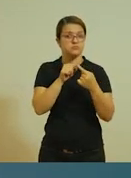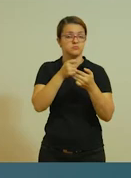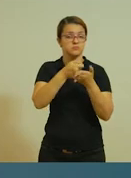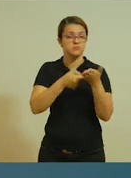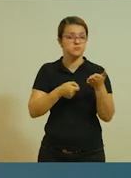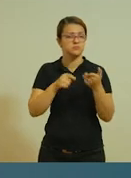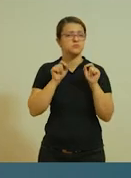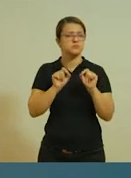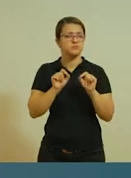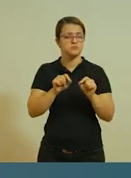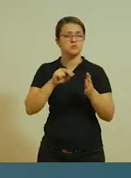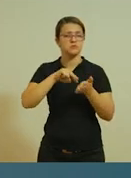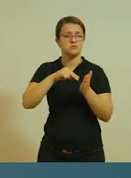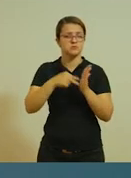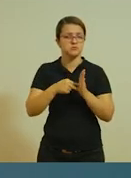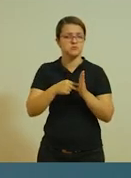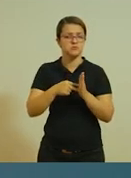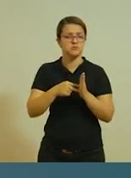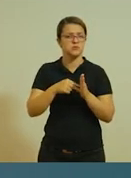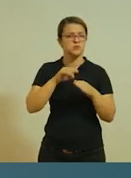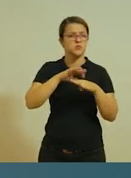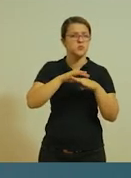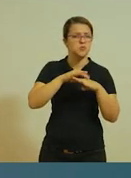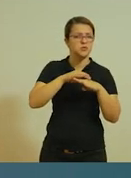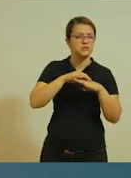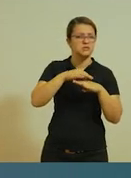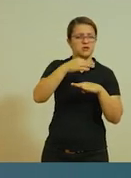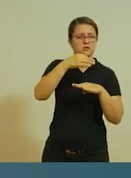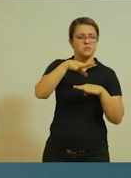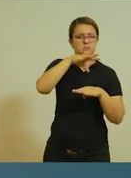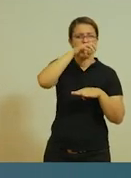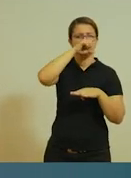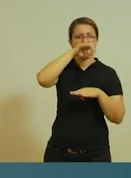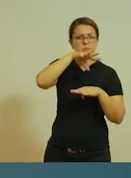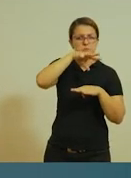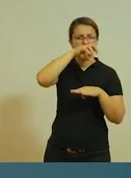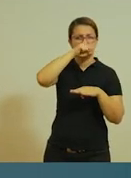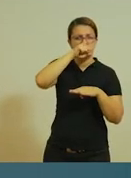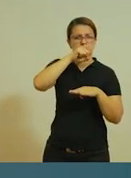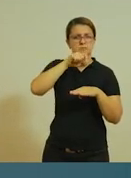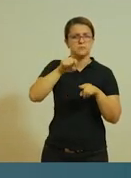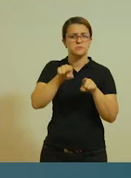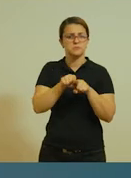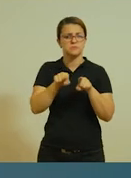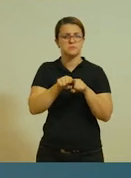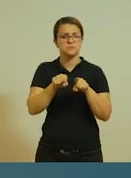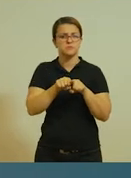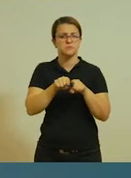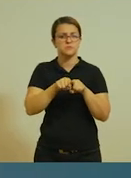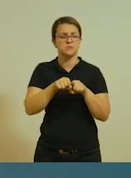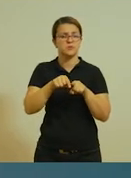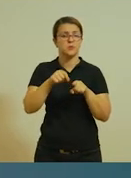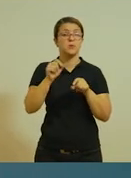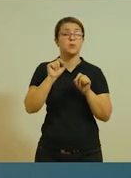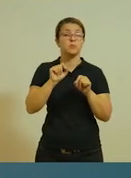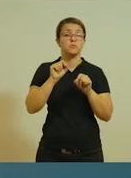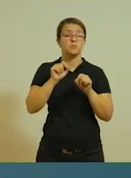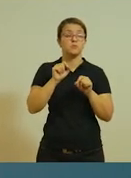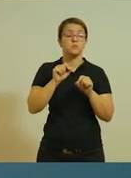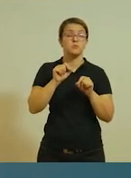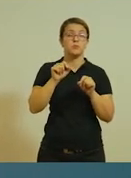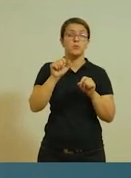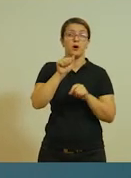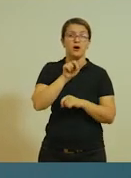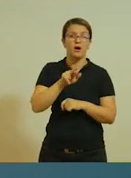do texto, o que quer dizer? Doença respiratória, umidade relativa do ar, ressecamento das